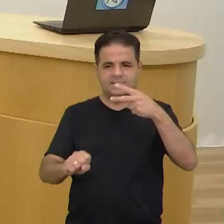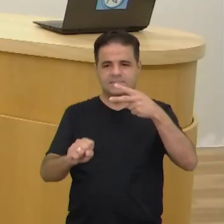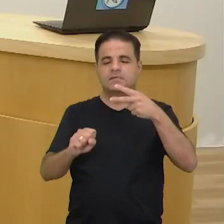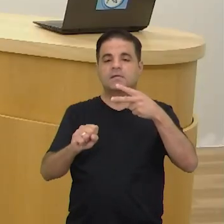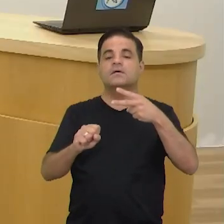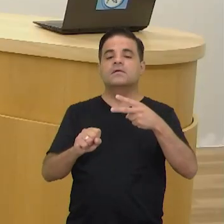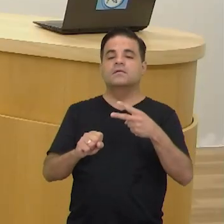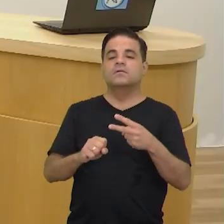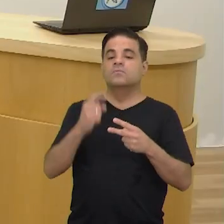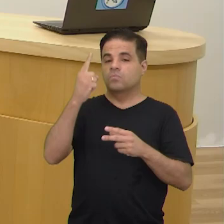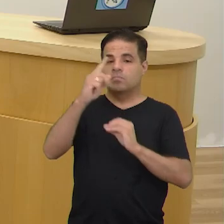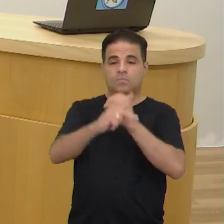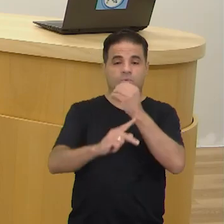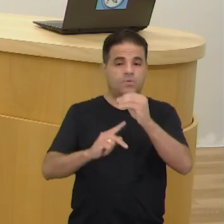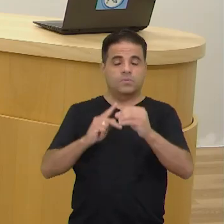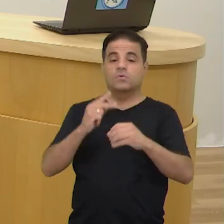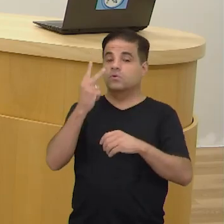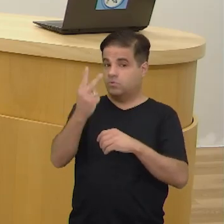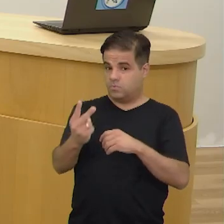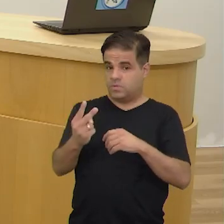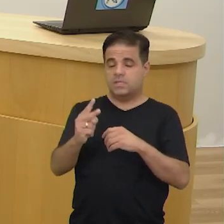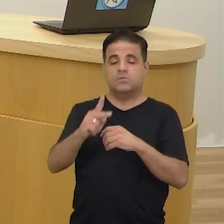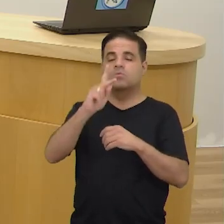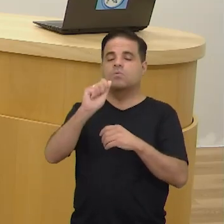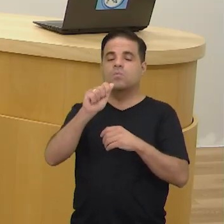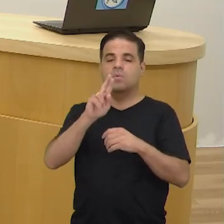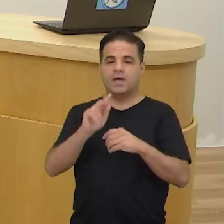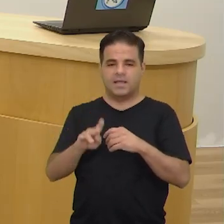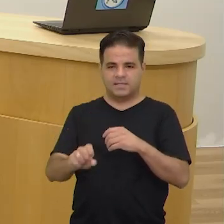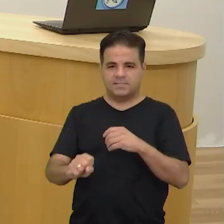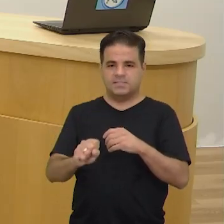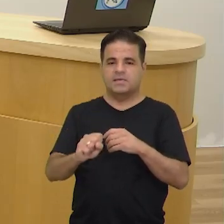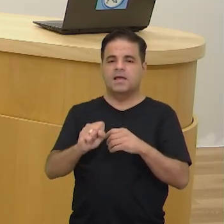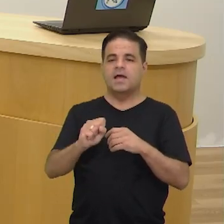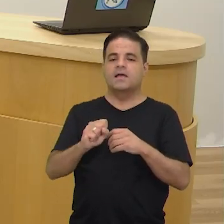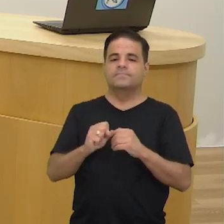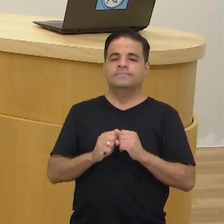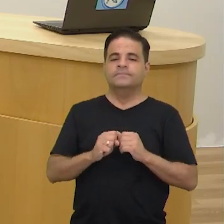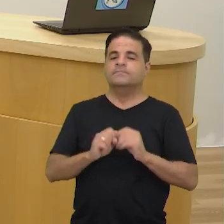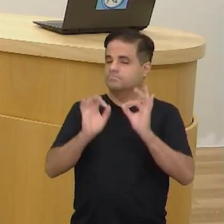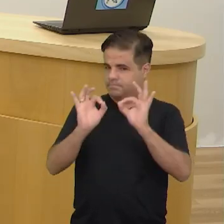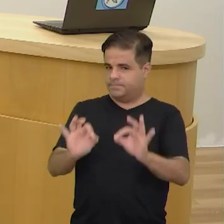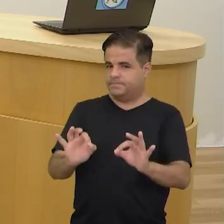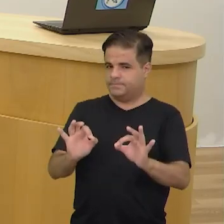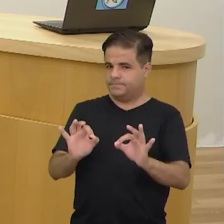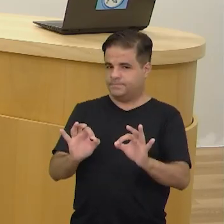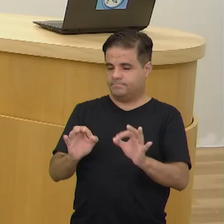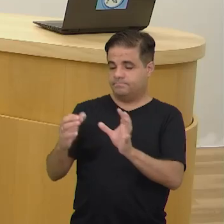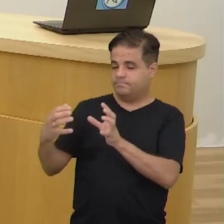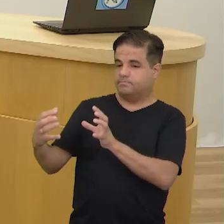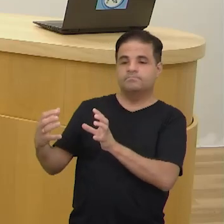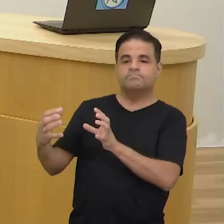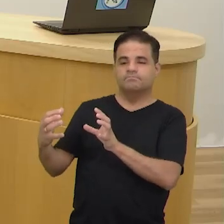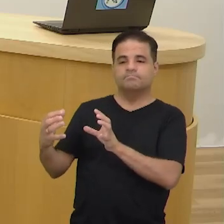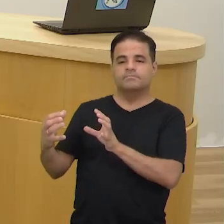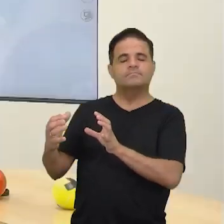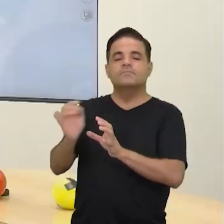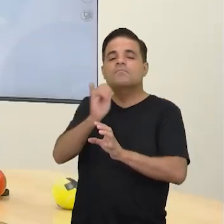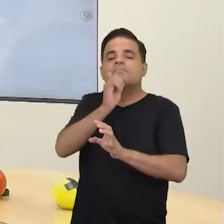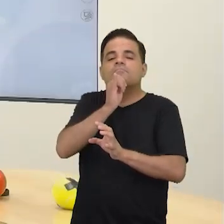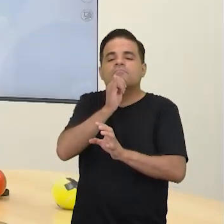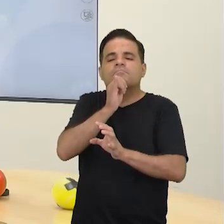ó, de um próton, né? 2 quarks up. Vamos pegar aqui 2 quark up. Olha lá, ó, certo? Aqui eu fiz uma simulação,